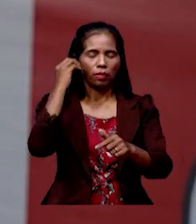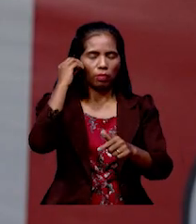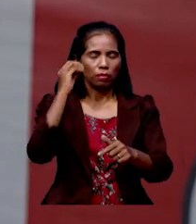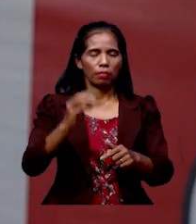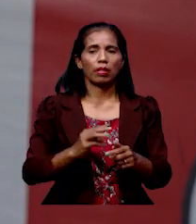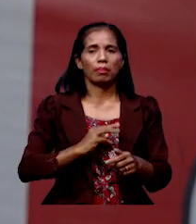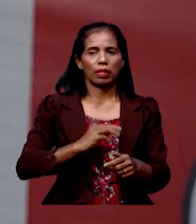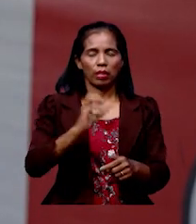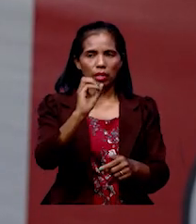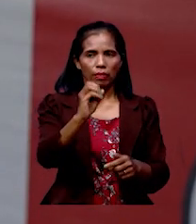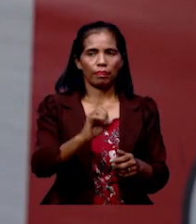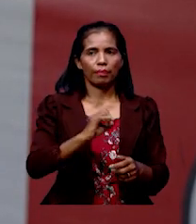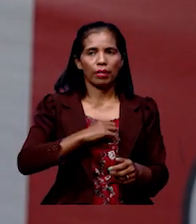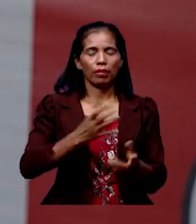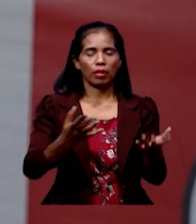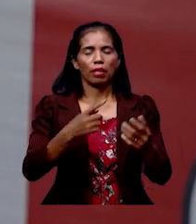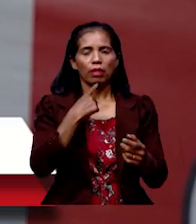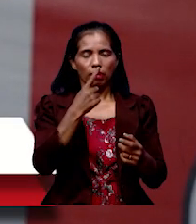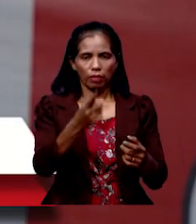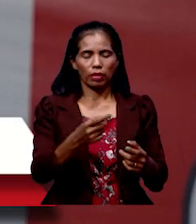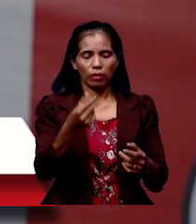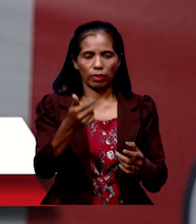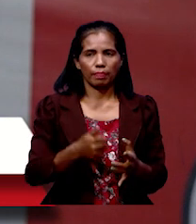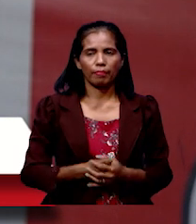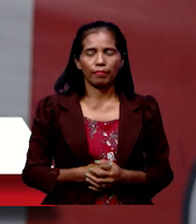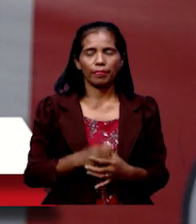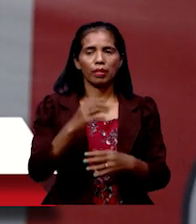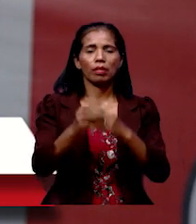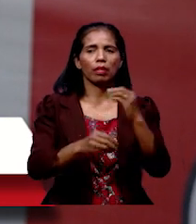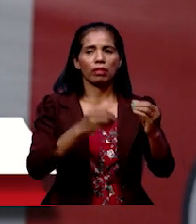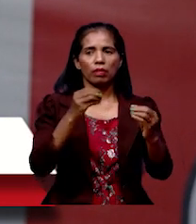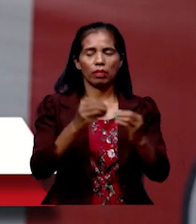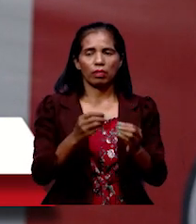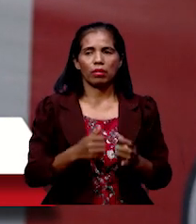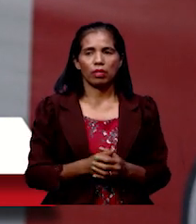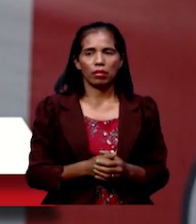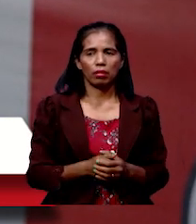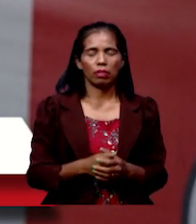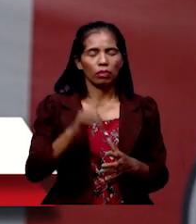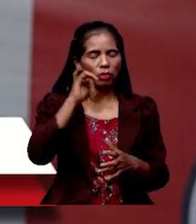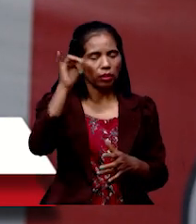falou a clarificação e tu andei, com a circunstância, né?